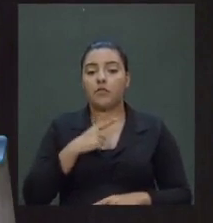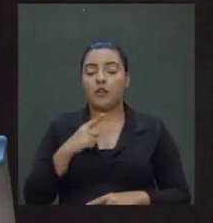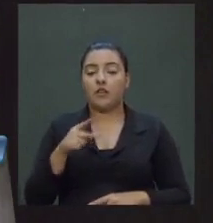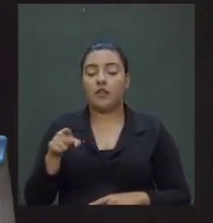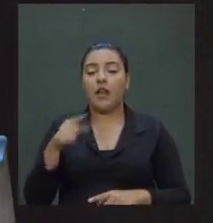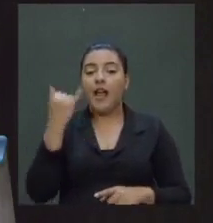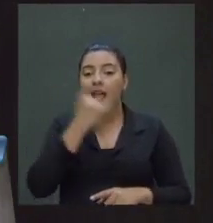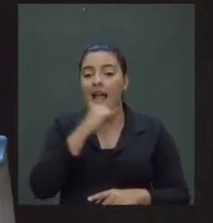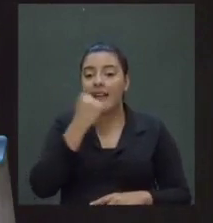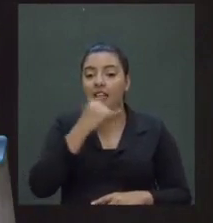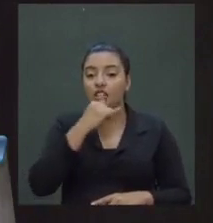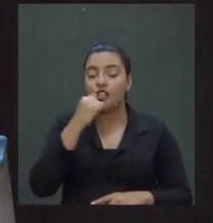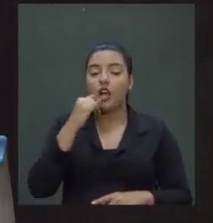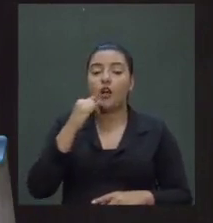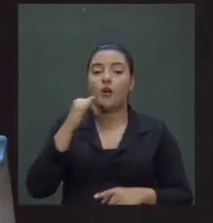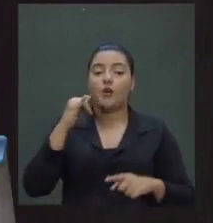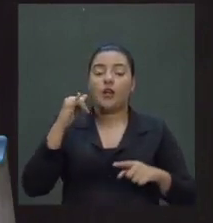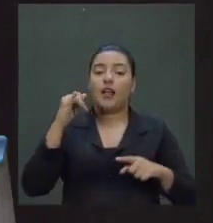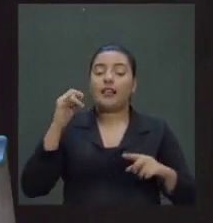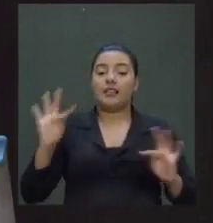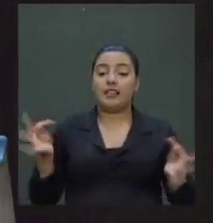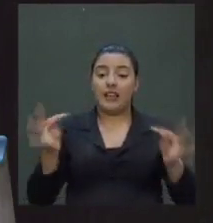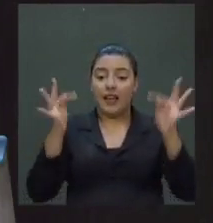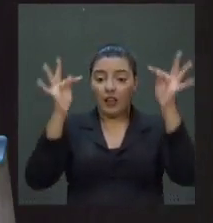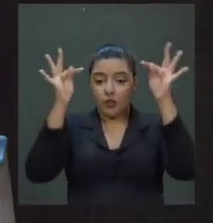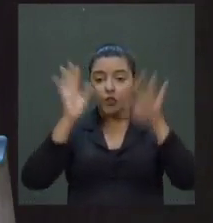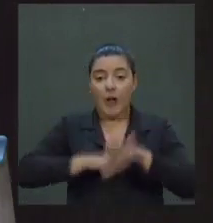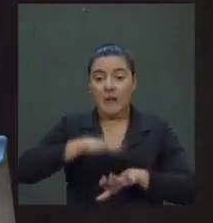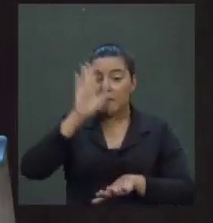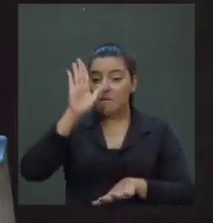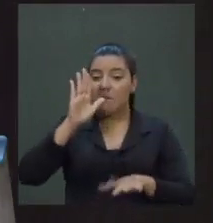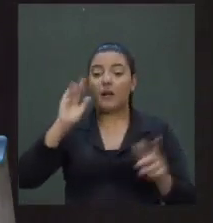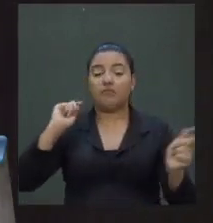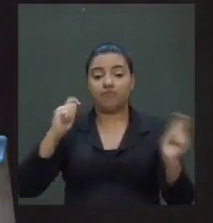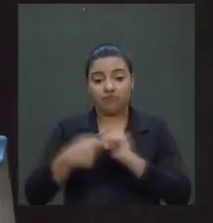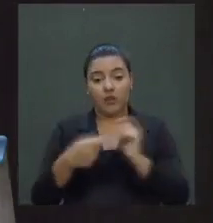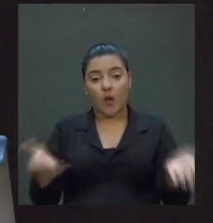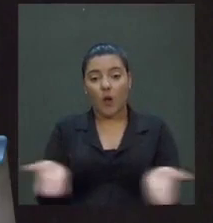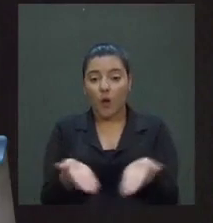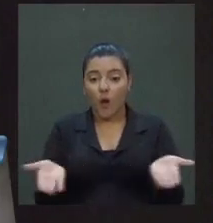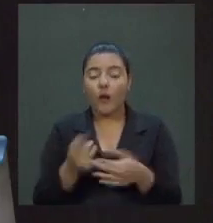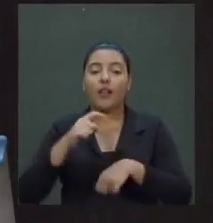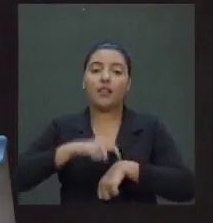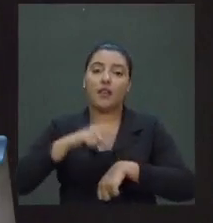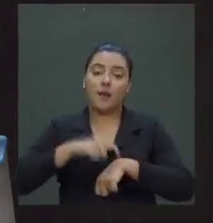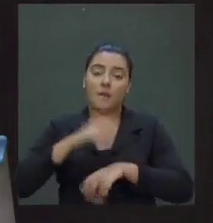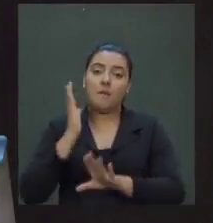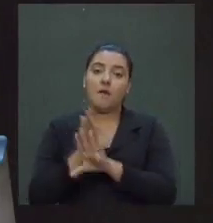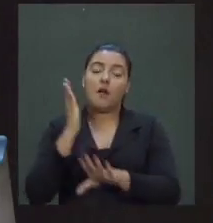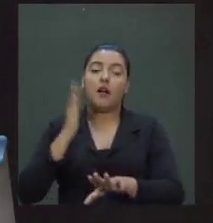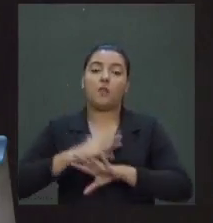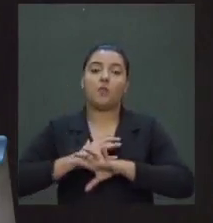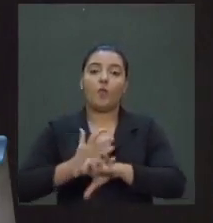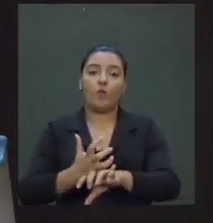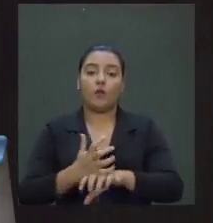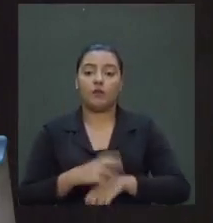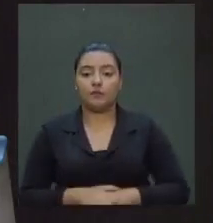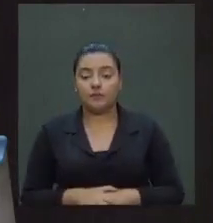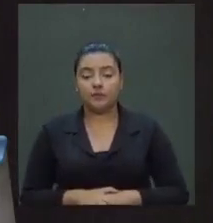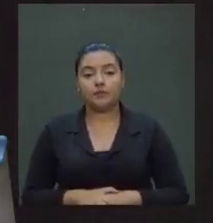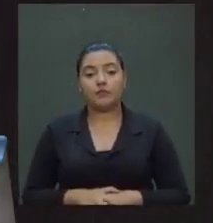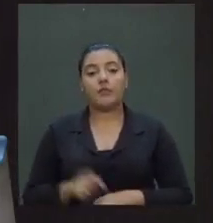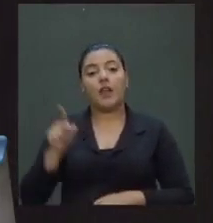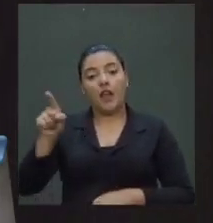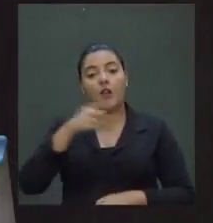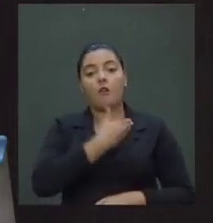distribuída de energia solar, que é a tecnologia mais adequada para os tempos atuais no semiárido nordestino.